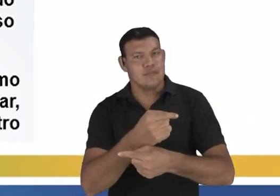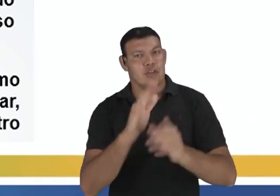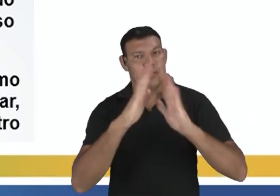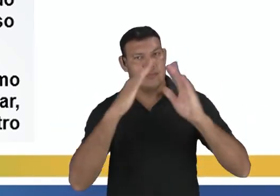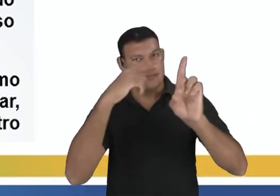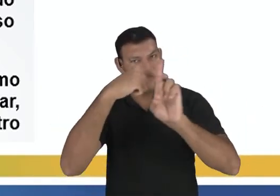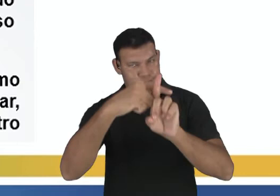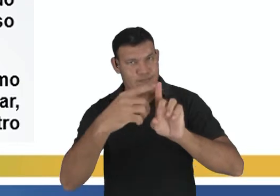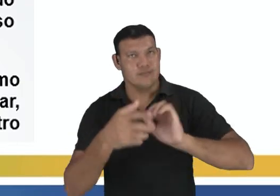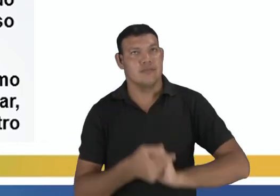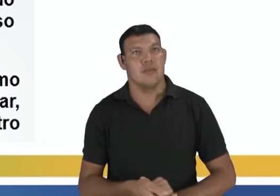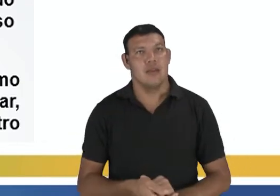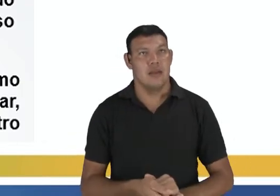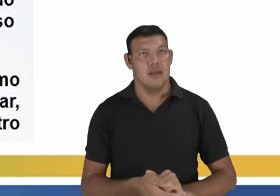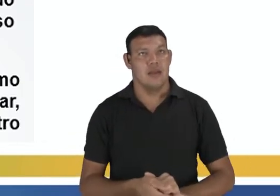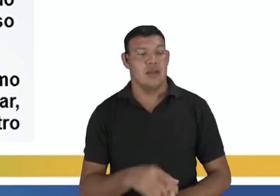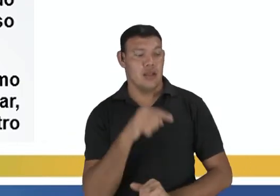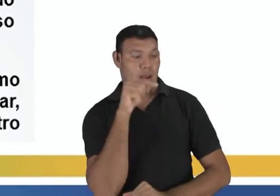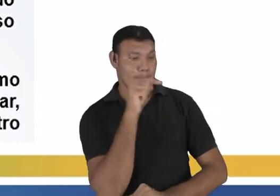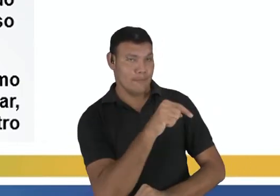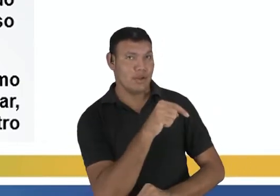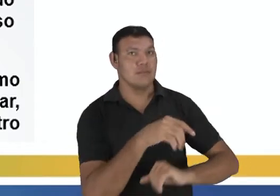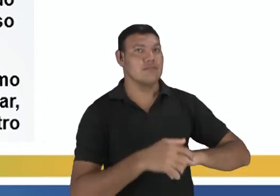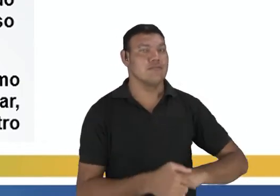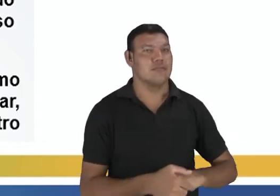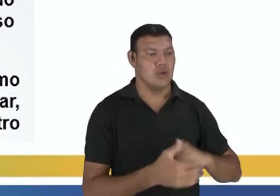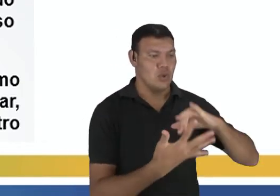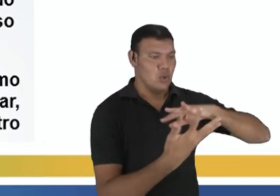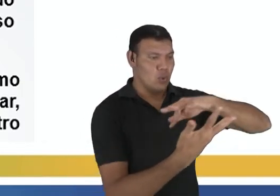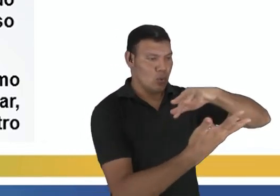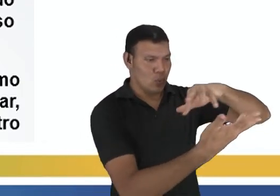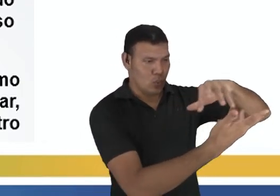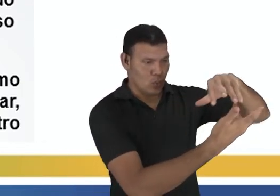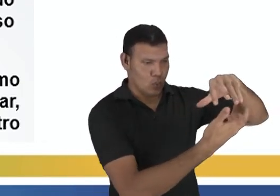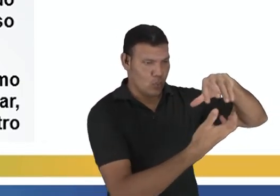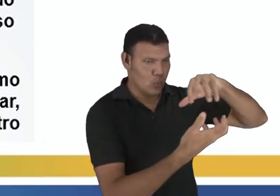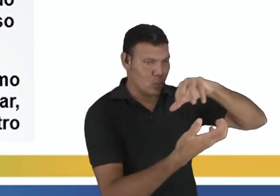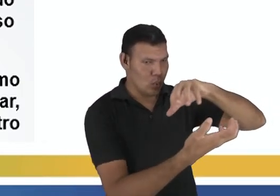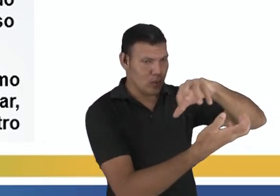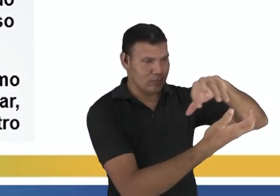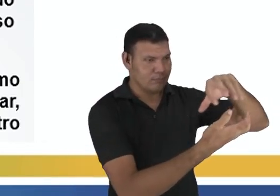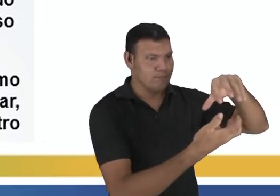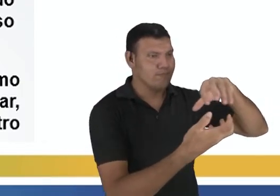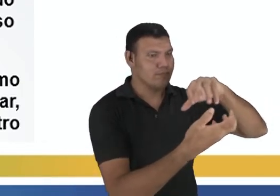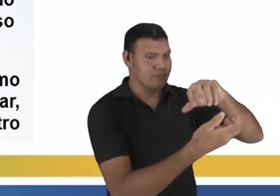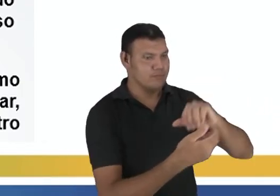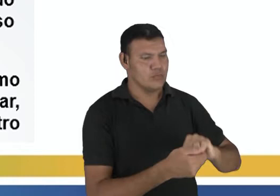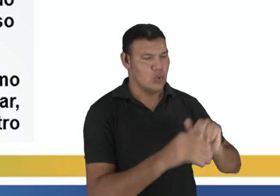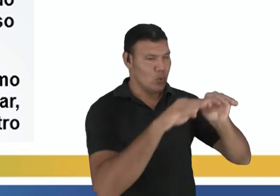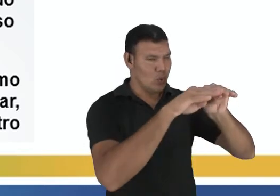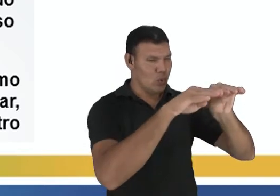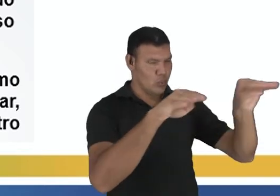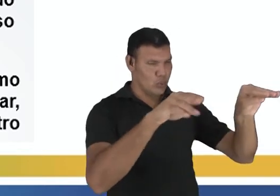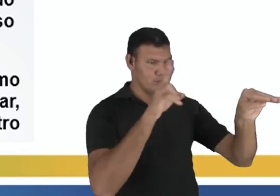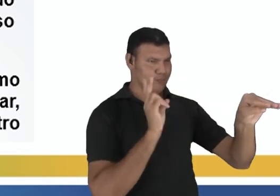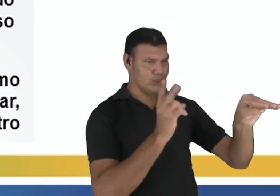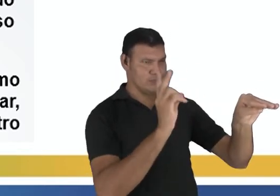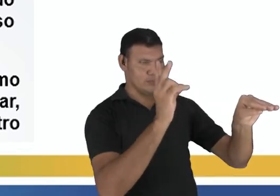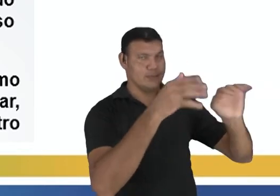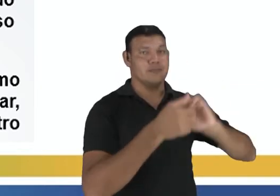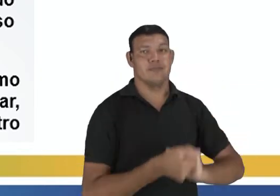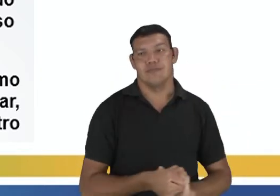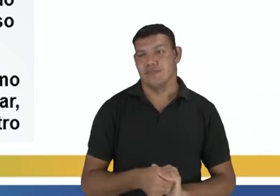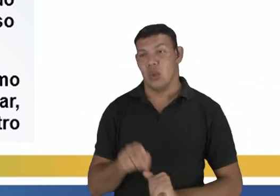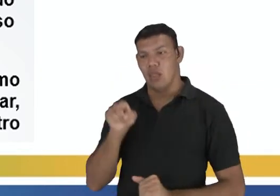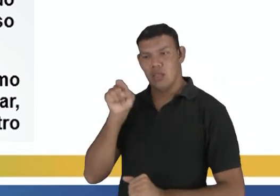acreditava. O Ptolomeu considerava as esferas como centros deslocados da Terra, ou seja, o horizonte era fixo, ele não mudava. E o